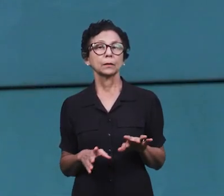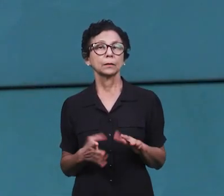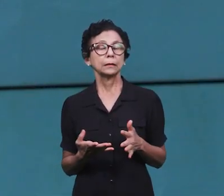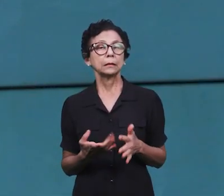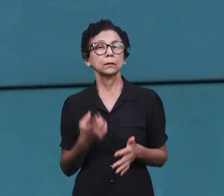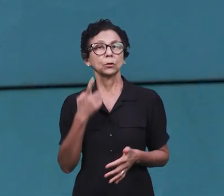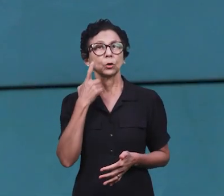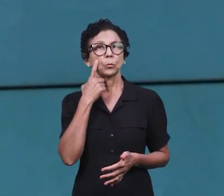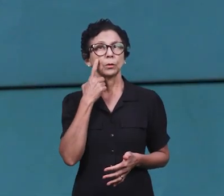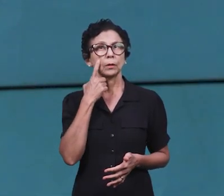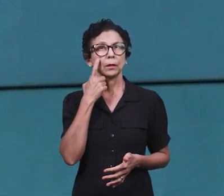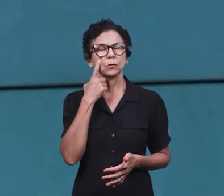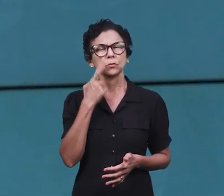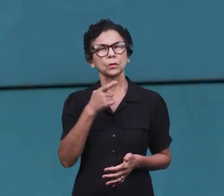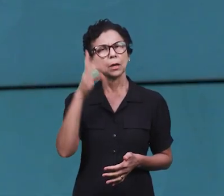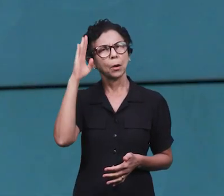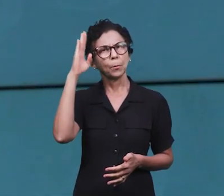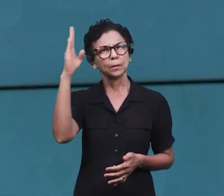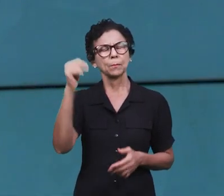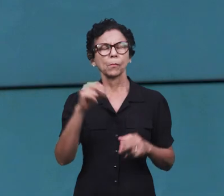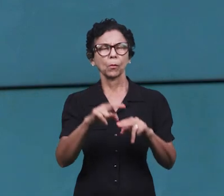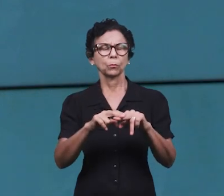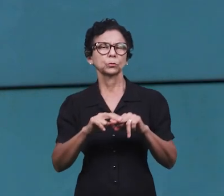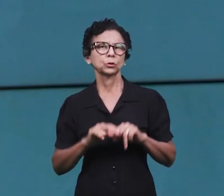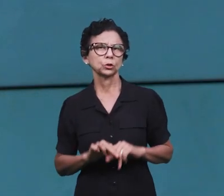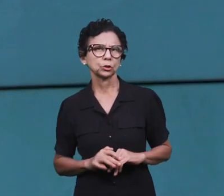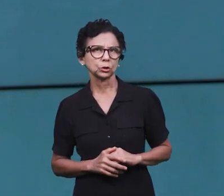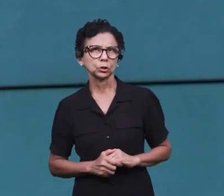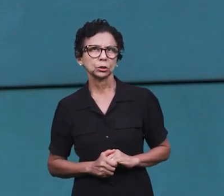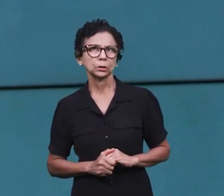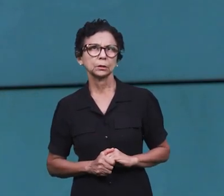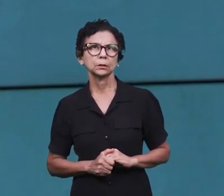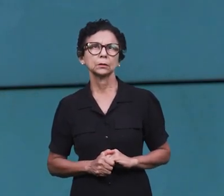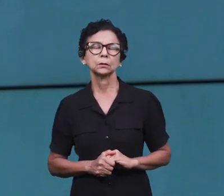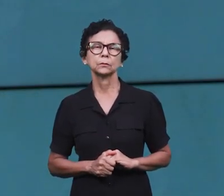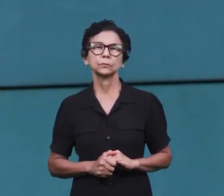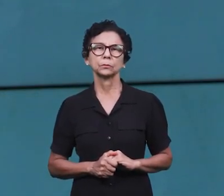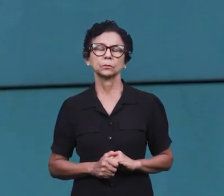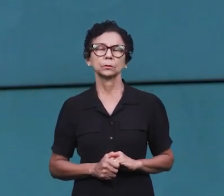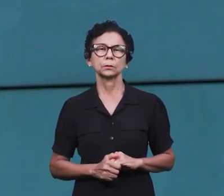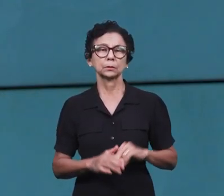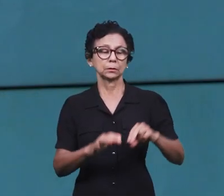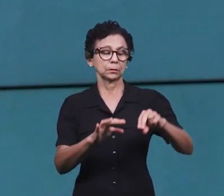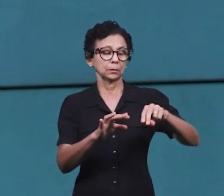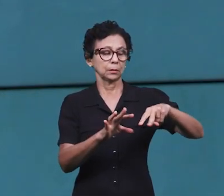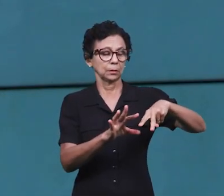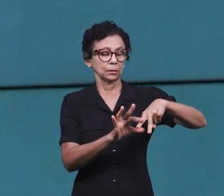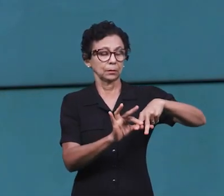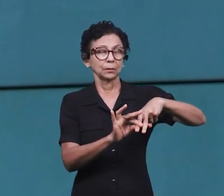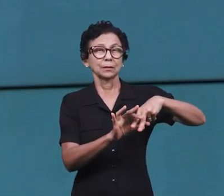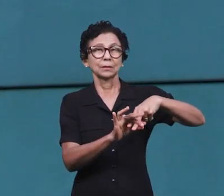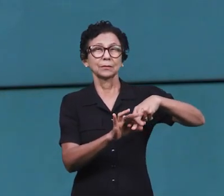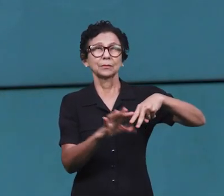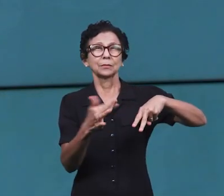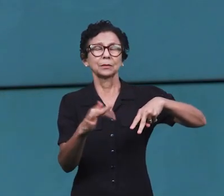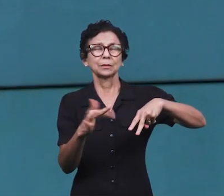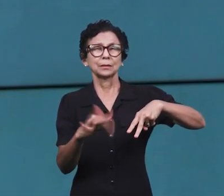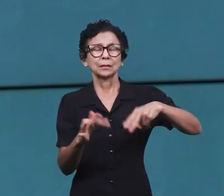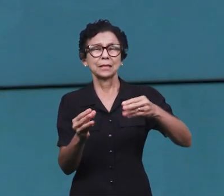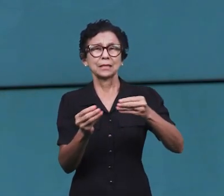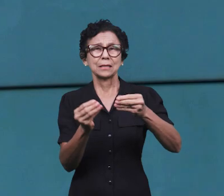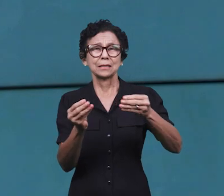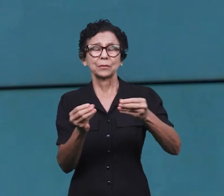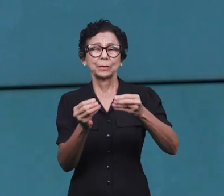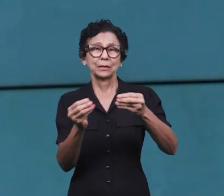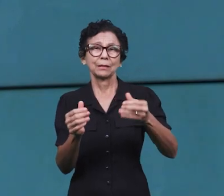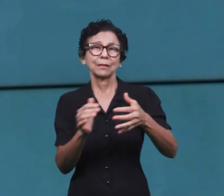seguir, imagina-se que a principal causa dor difusa em pacientes com fibromialgia seja a maior sensibilidade